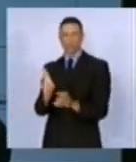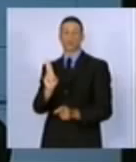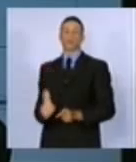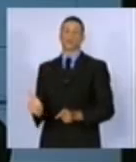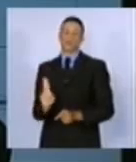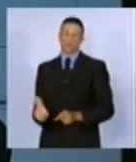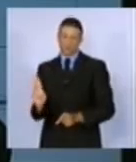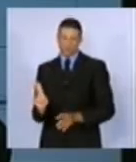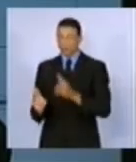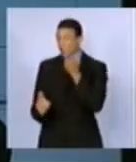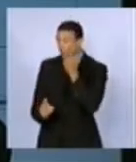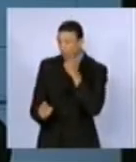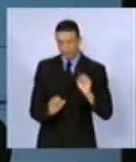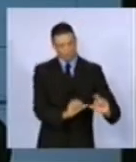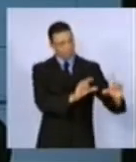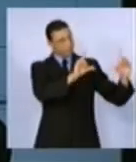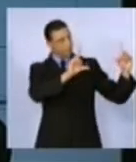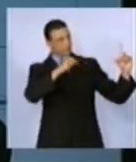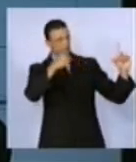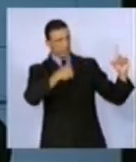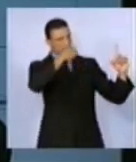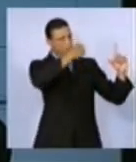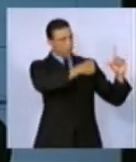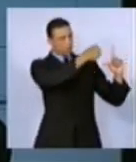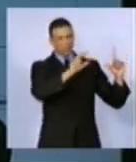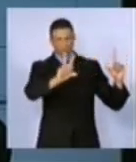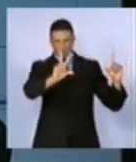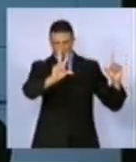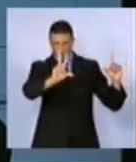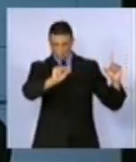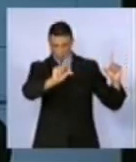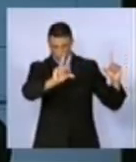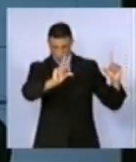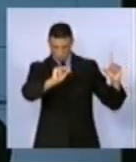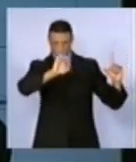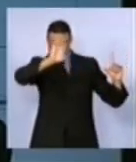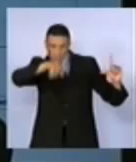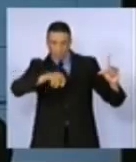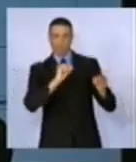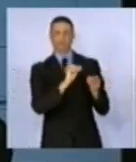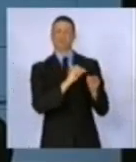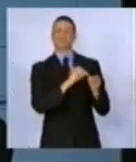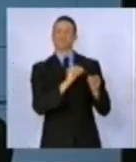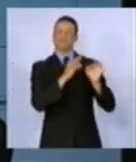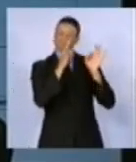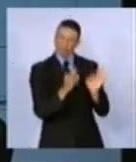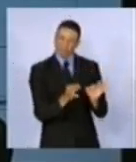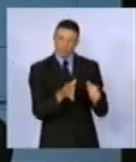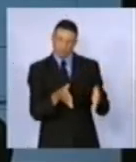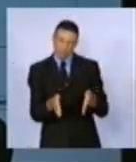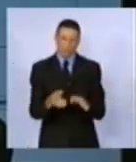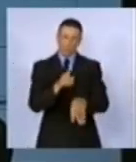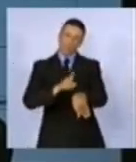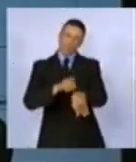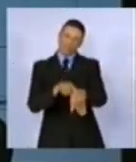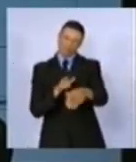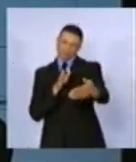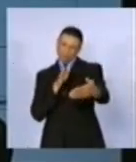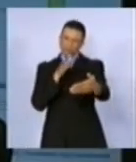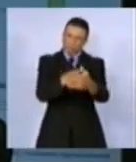que a linha azul é o real é o que tá acontecendo e a gente vê que a gente tá no caminho certo Lógico que a gente precisa do tempo para fazer as adequações